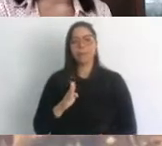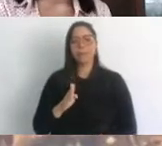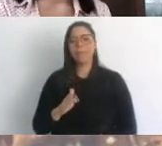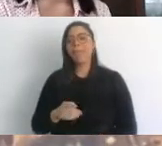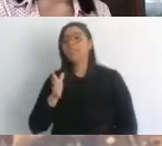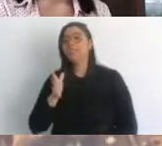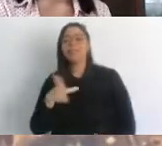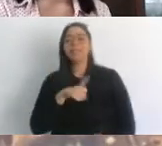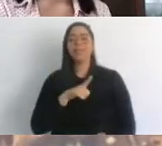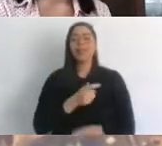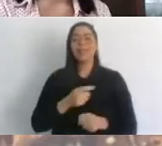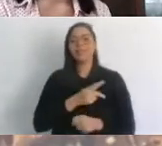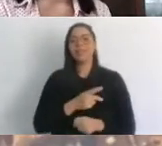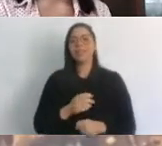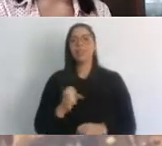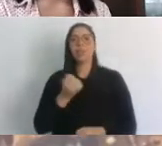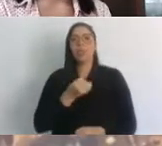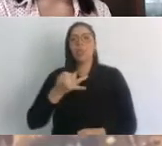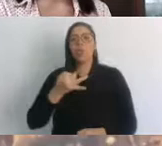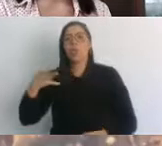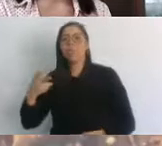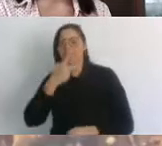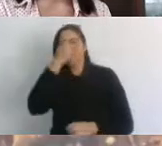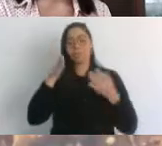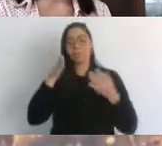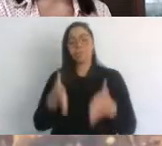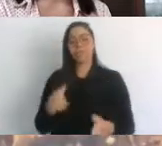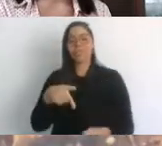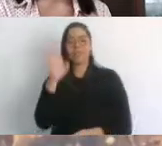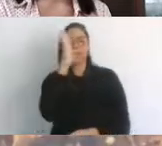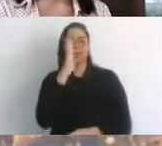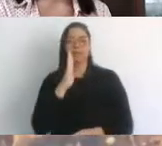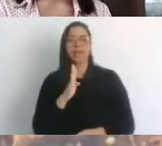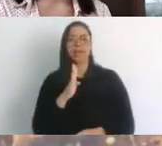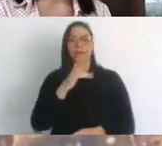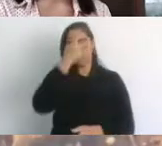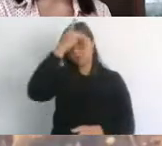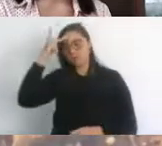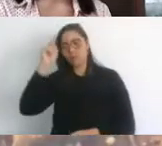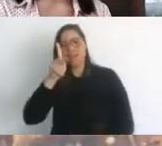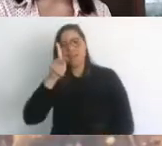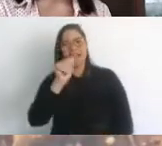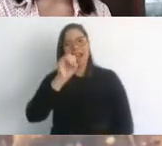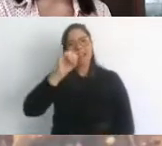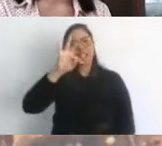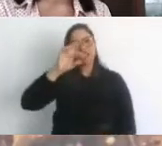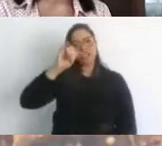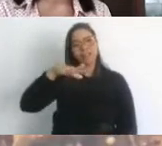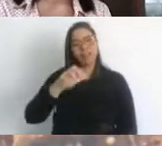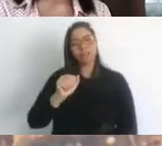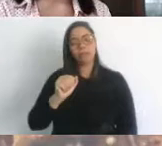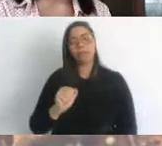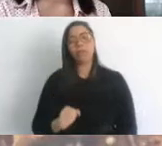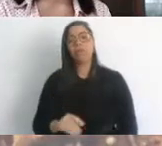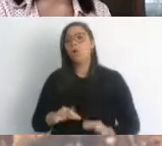ter ali uma grande quantidade tá chegando ao país mas quando chegam aqui desculpa toda o texto da cooperação